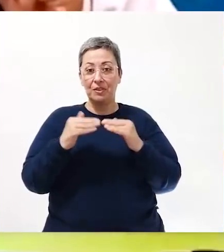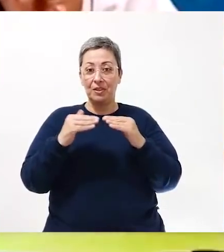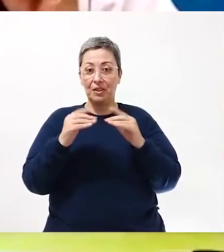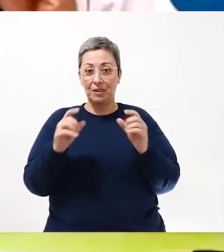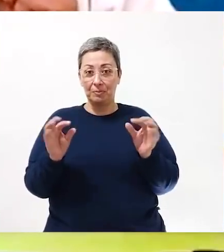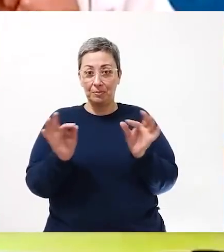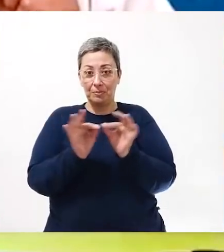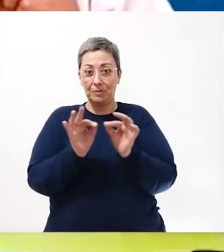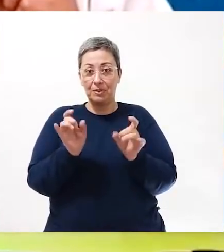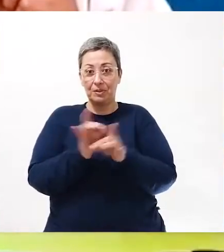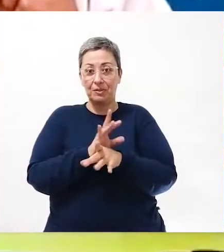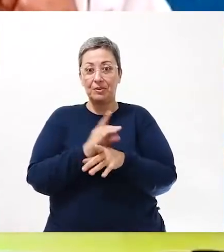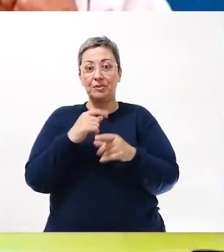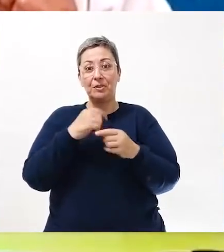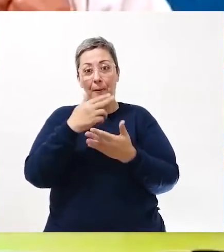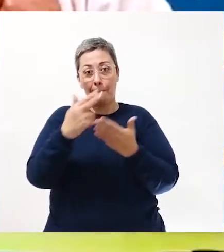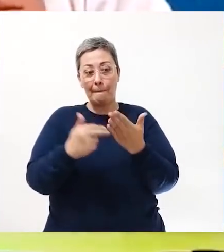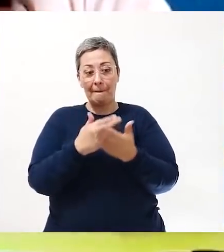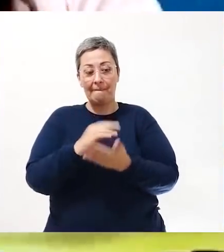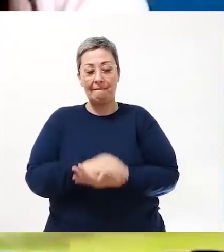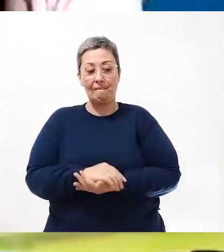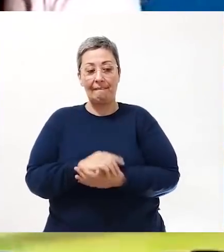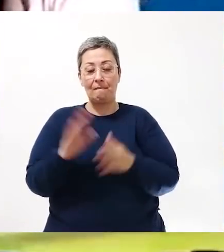e formando o desenho.